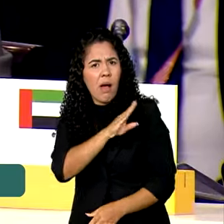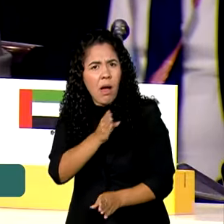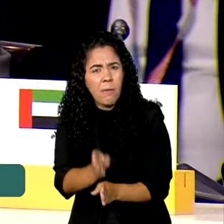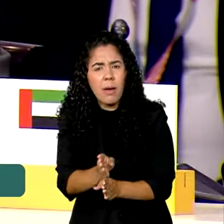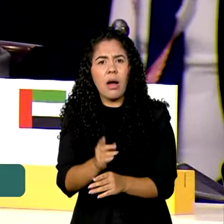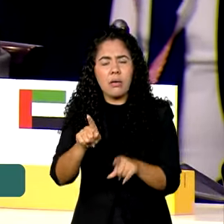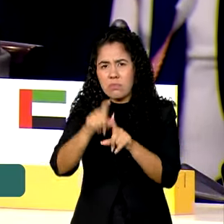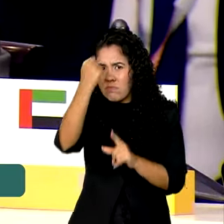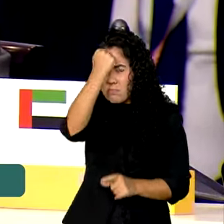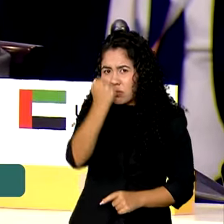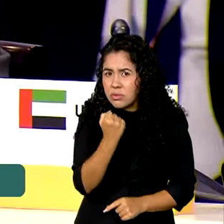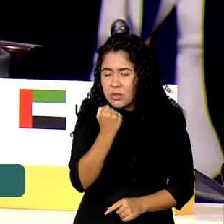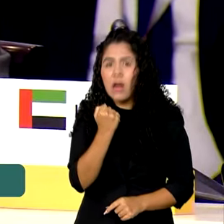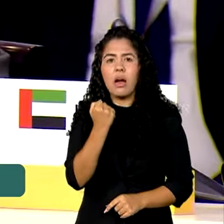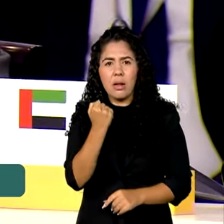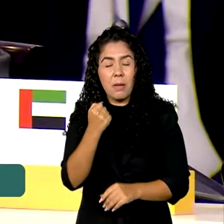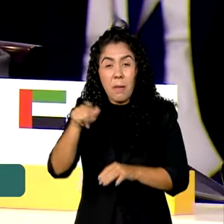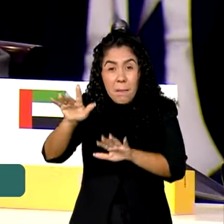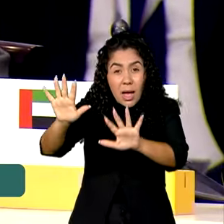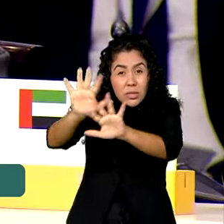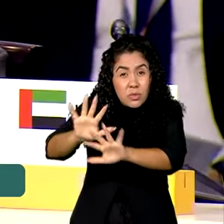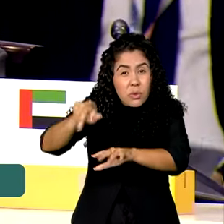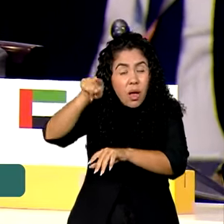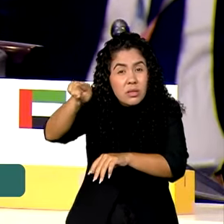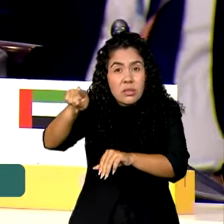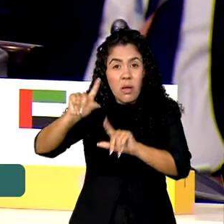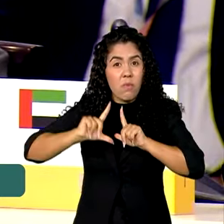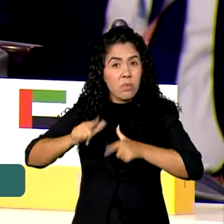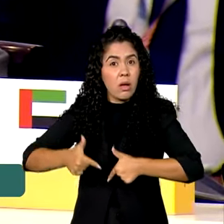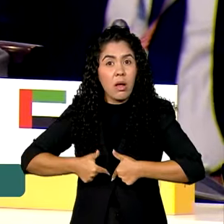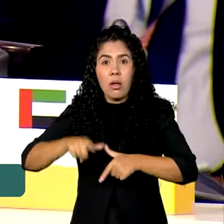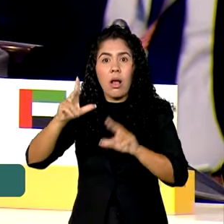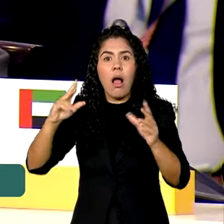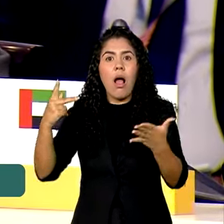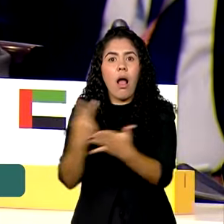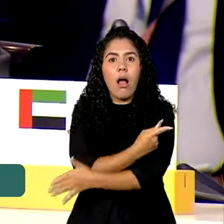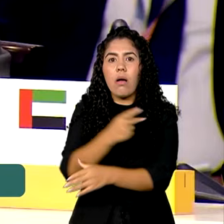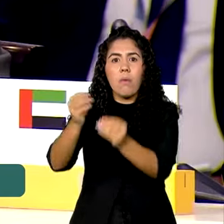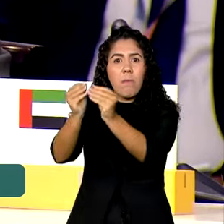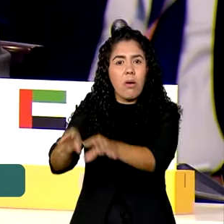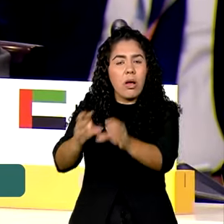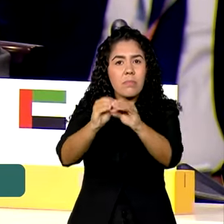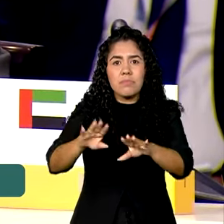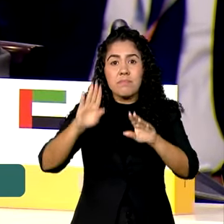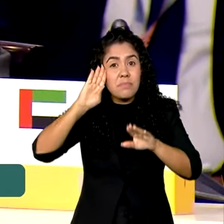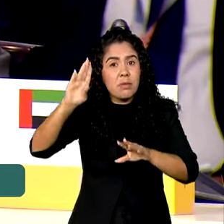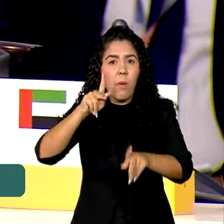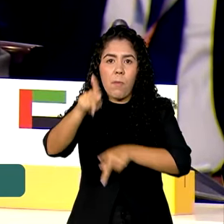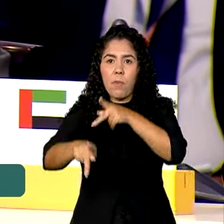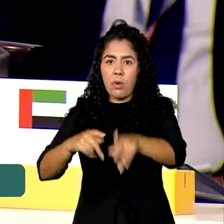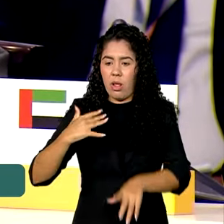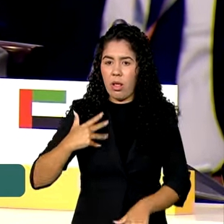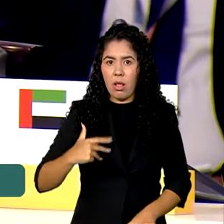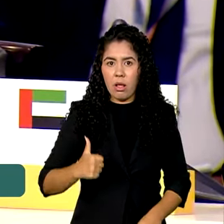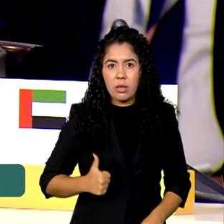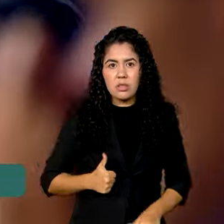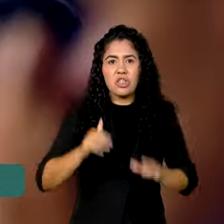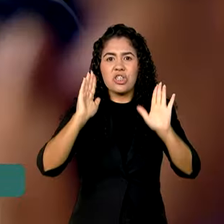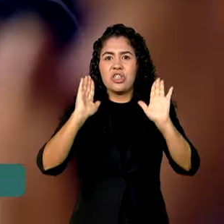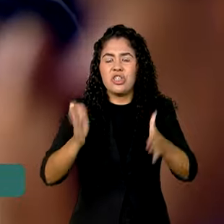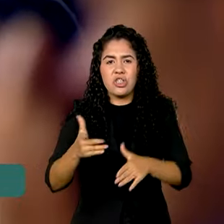desproporcional de Israel tornou-se punição coletiva ao povo palestino já foram lançados sobre